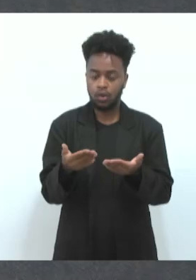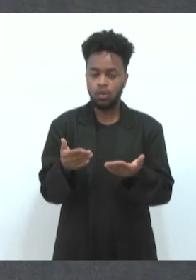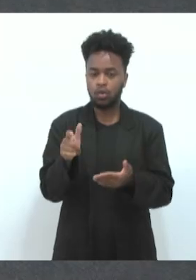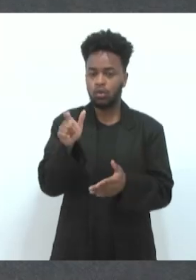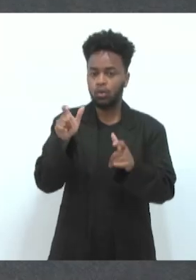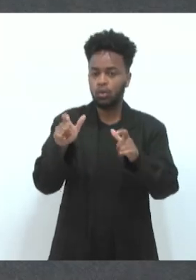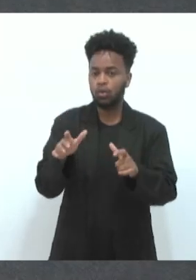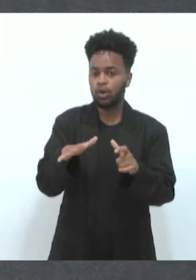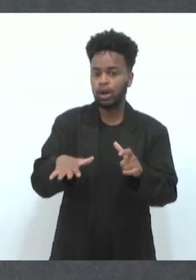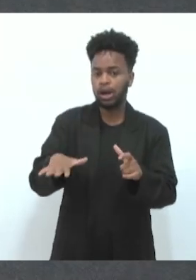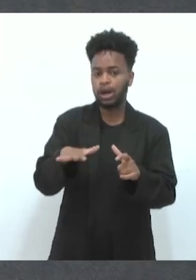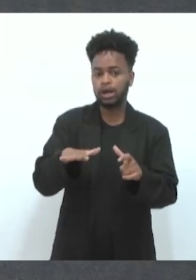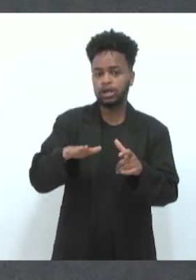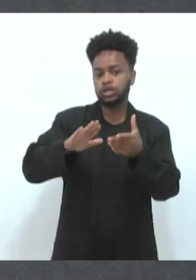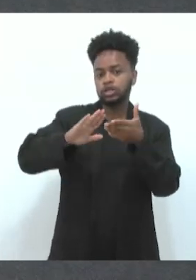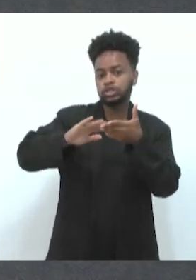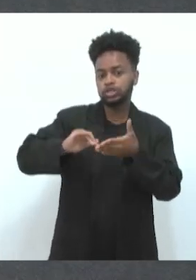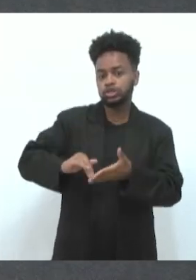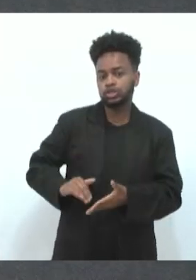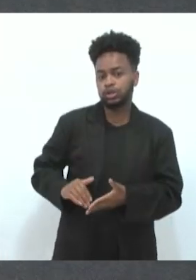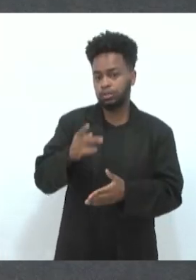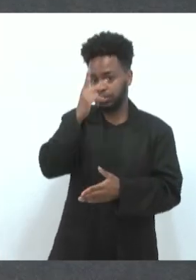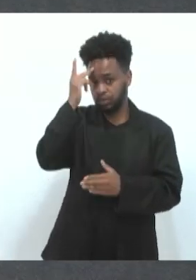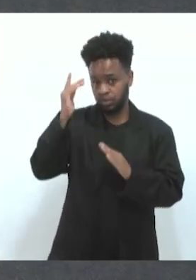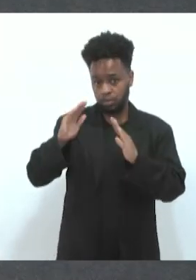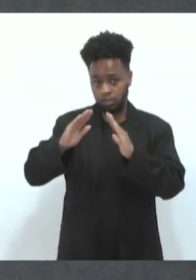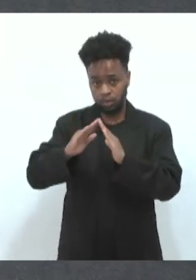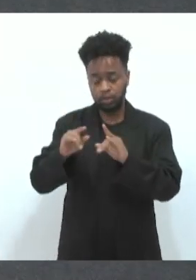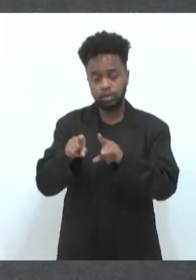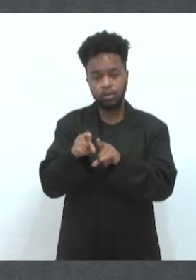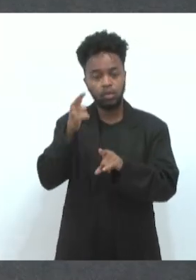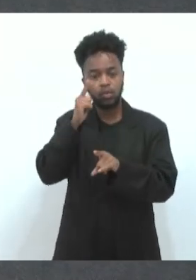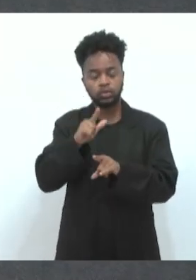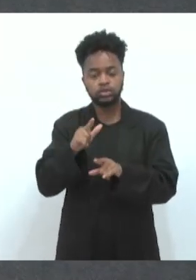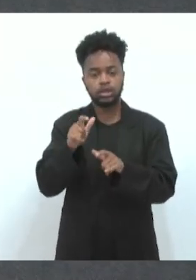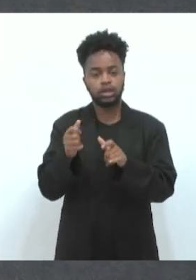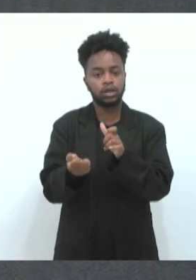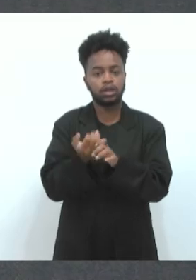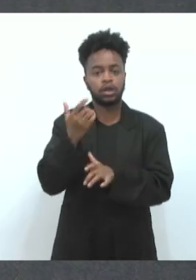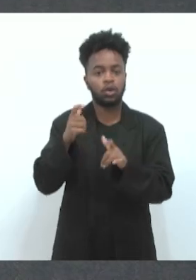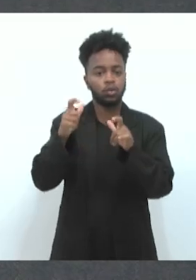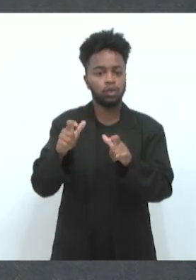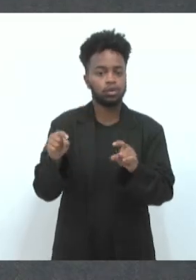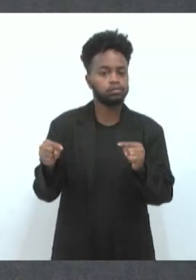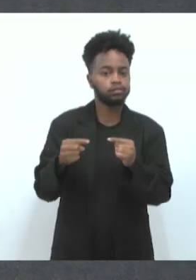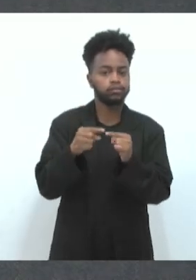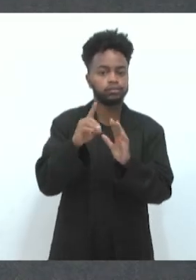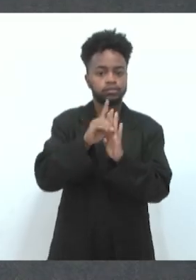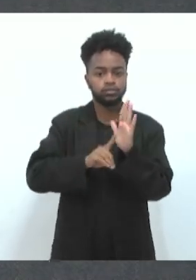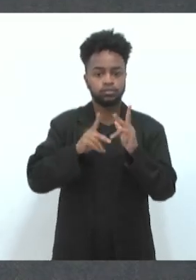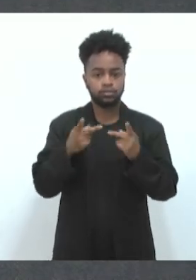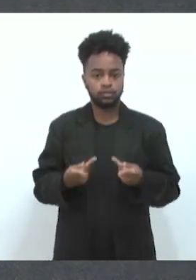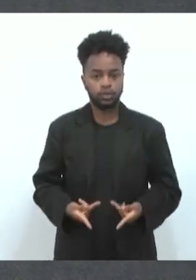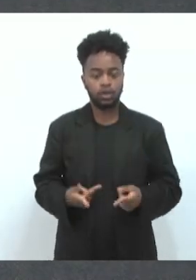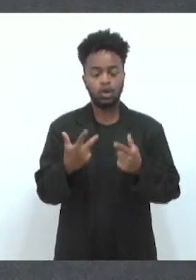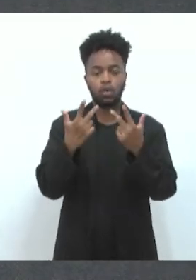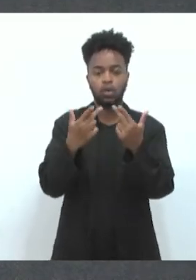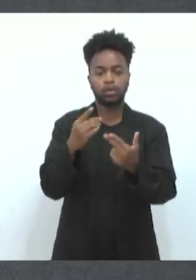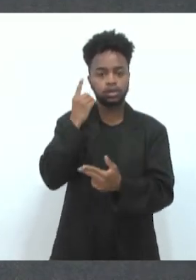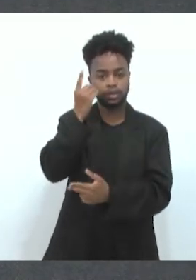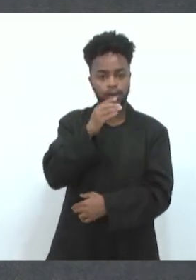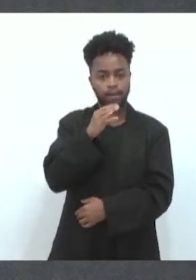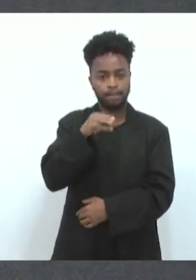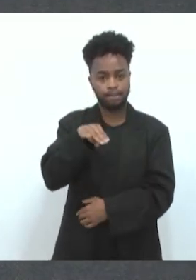espaço está sendo desapropriado para que a gente avance na construção de um espaço de direitos humanos. Como fez referência aqui a deputada Marina, a gente também